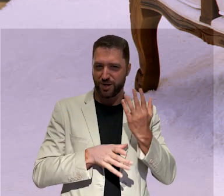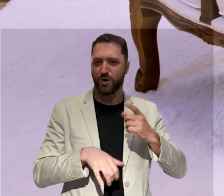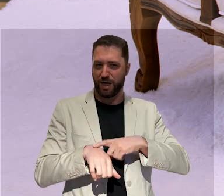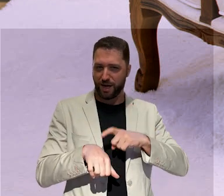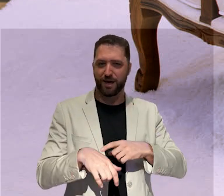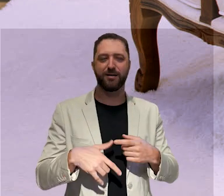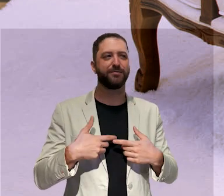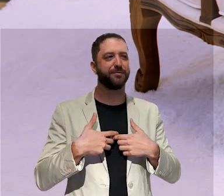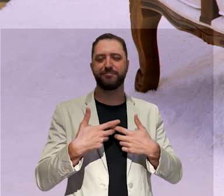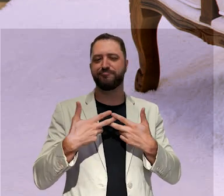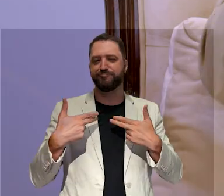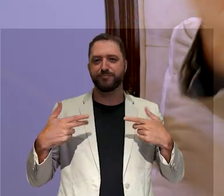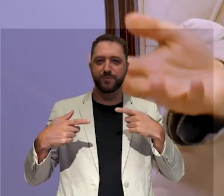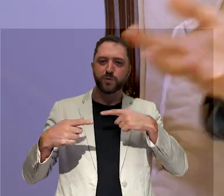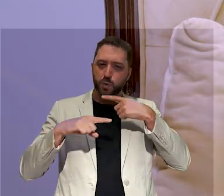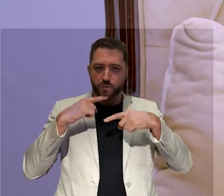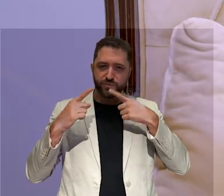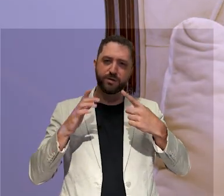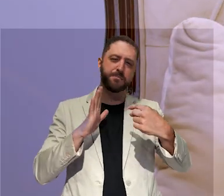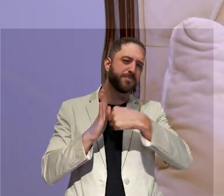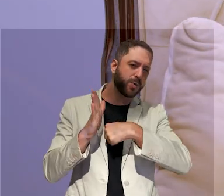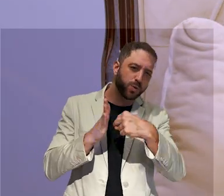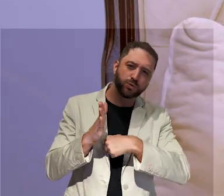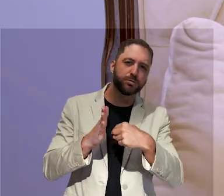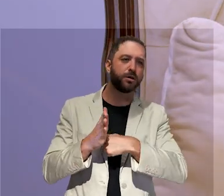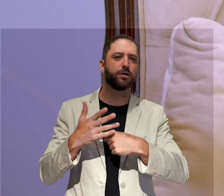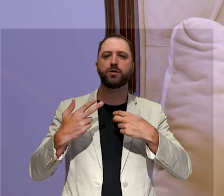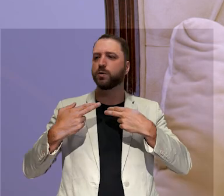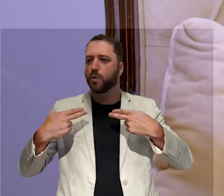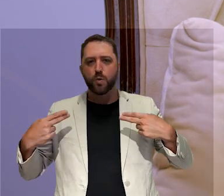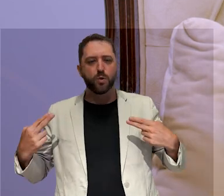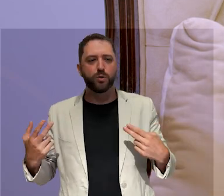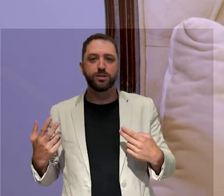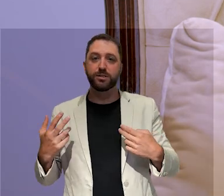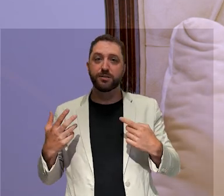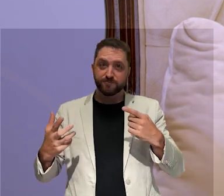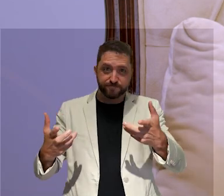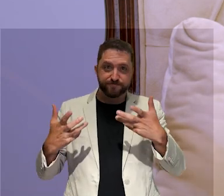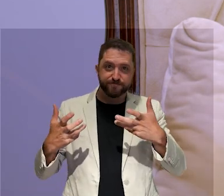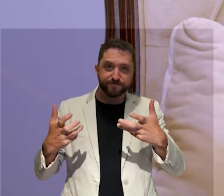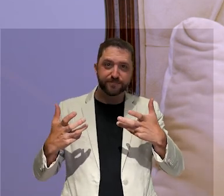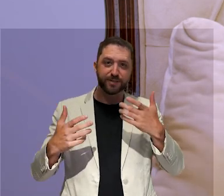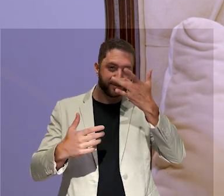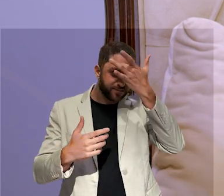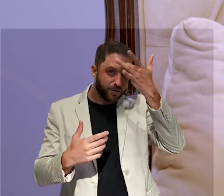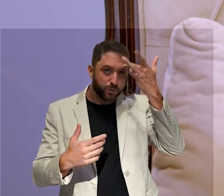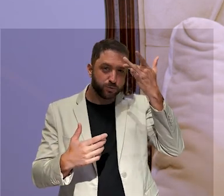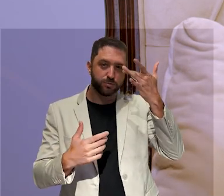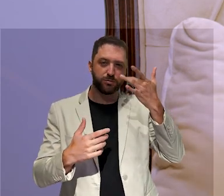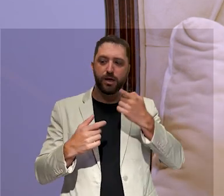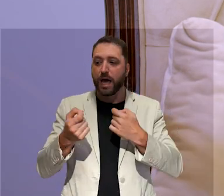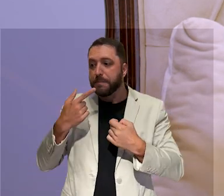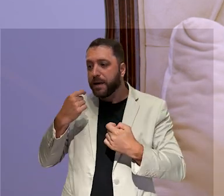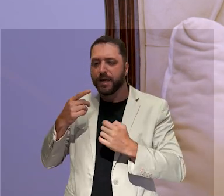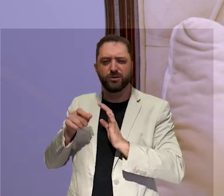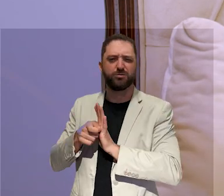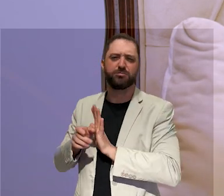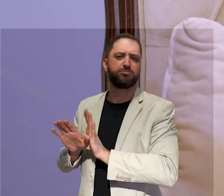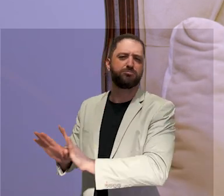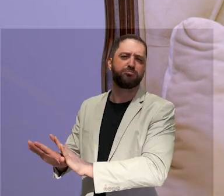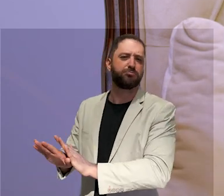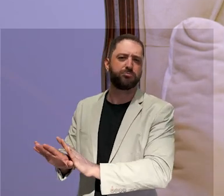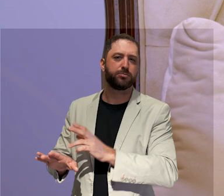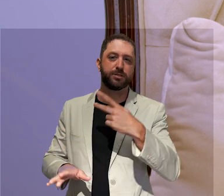Emoções Autênticas to Life. E qualquer interesse, dúvidas, em qualquer sentido de levar a saúde mental